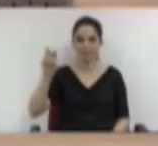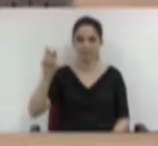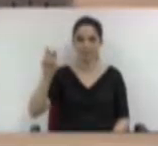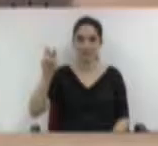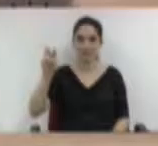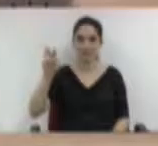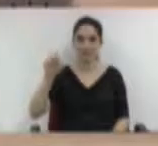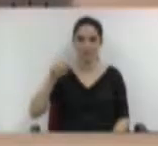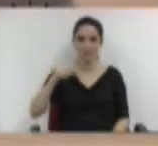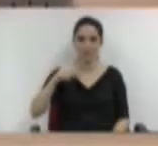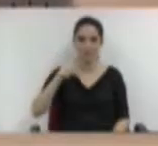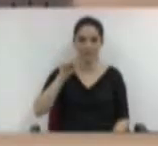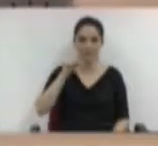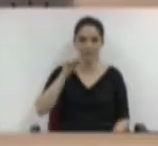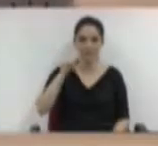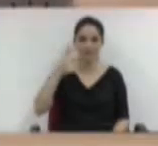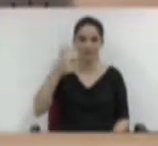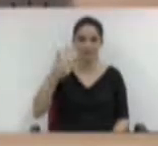825,